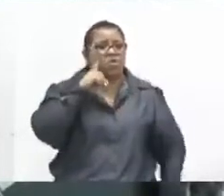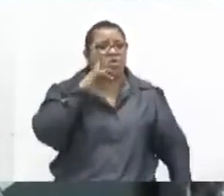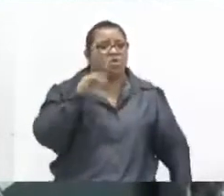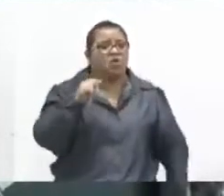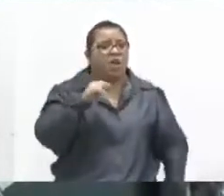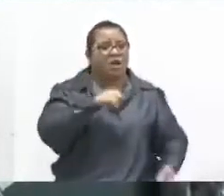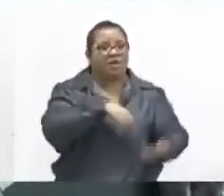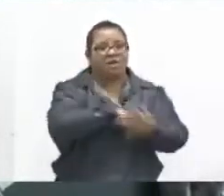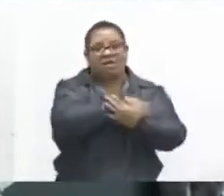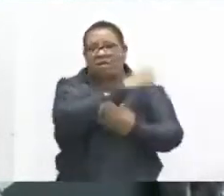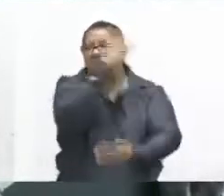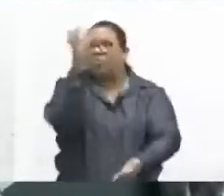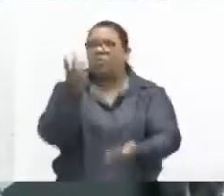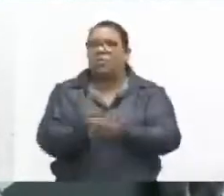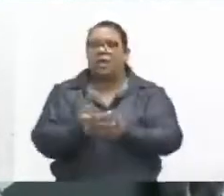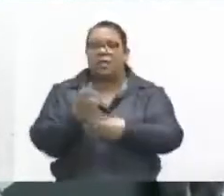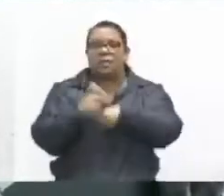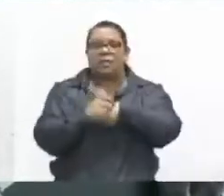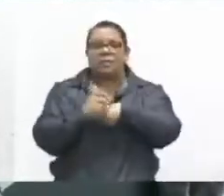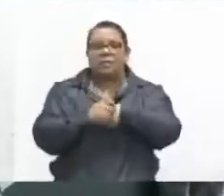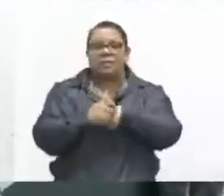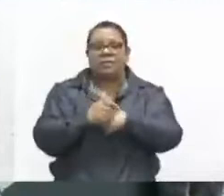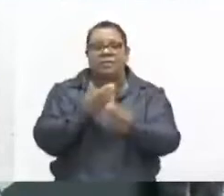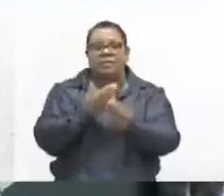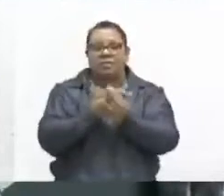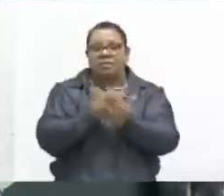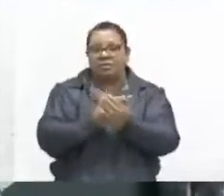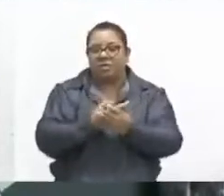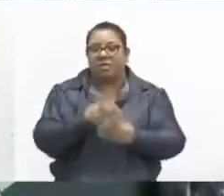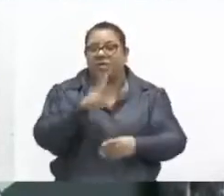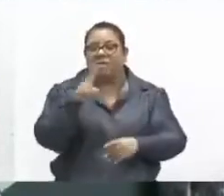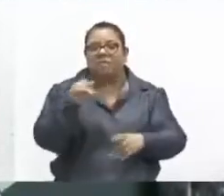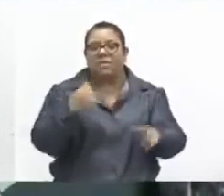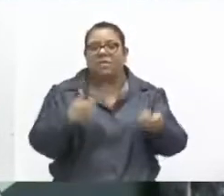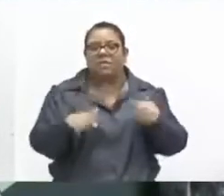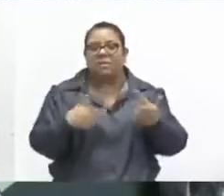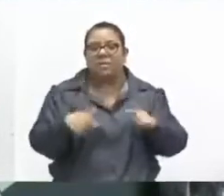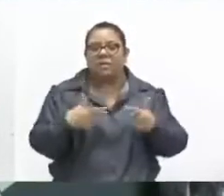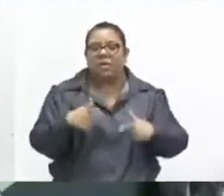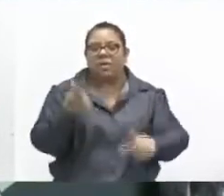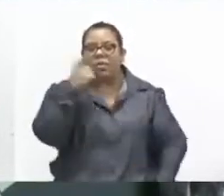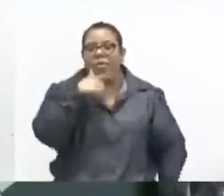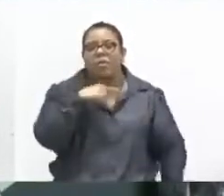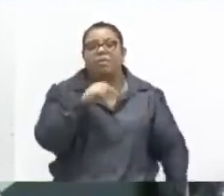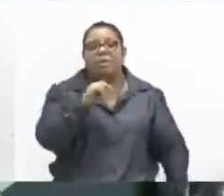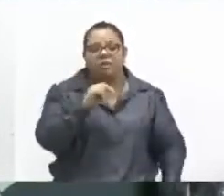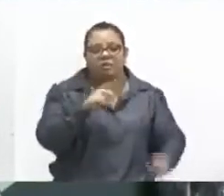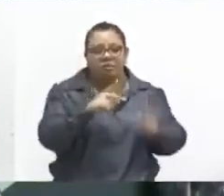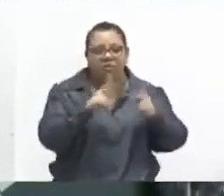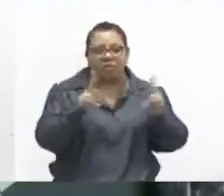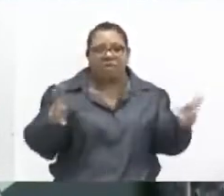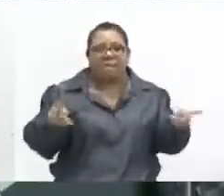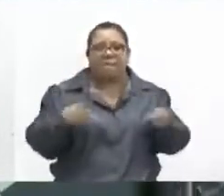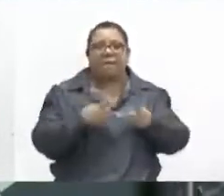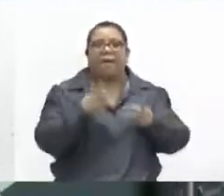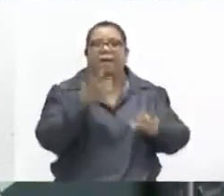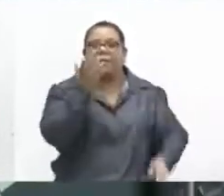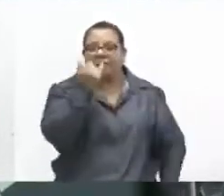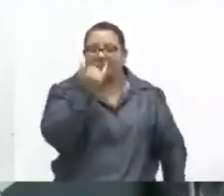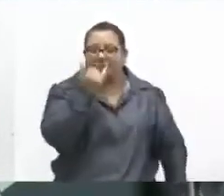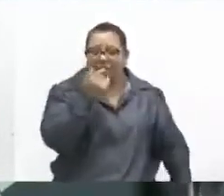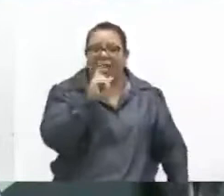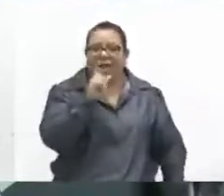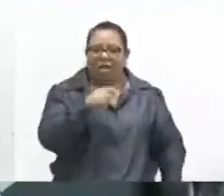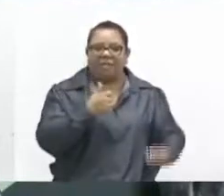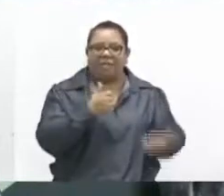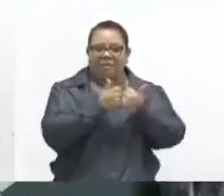estudante vai fazer o seu estágio? Qual que é o momento que esse estudante vai trabalhar para conseguir colocar comida no seu prato? Então, a assistência estudantil ela vem para isso,